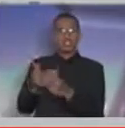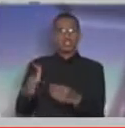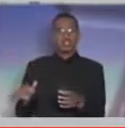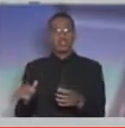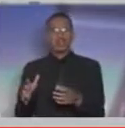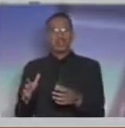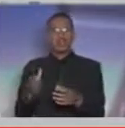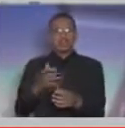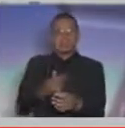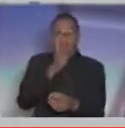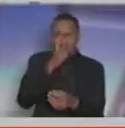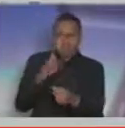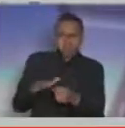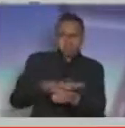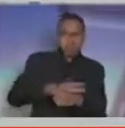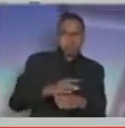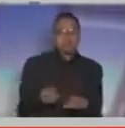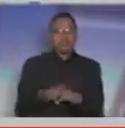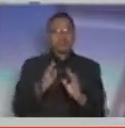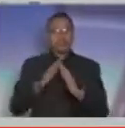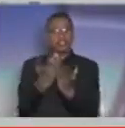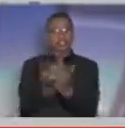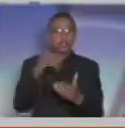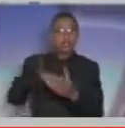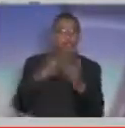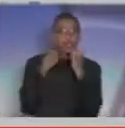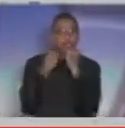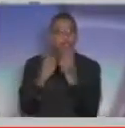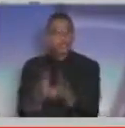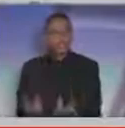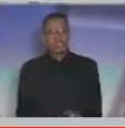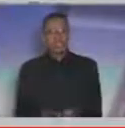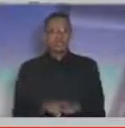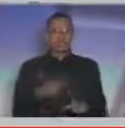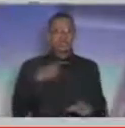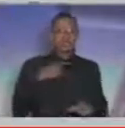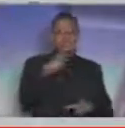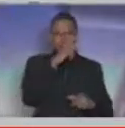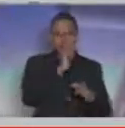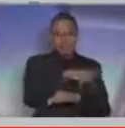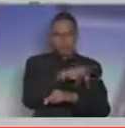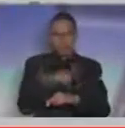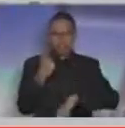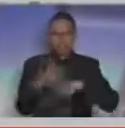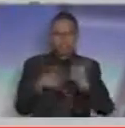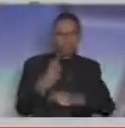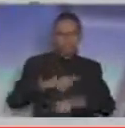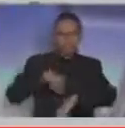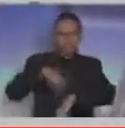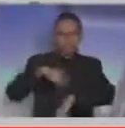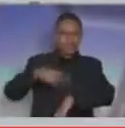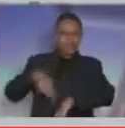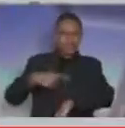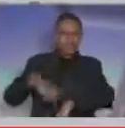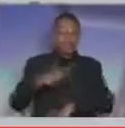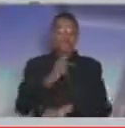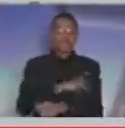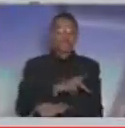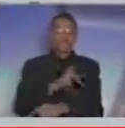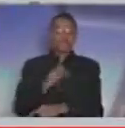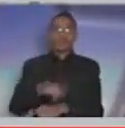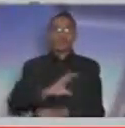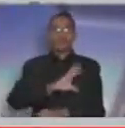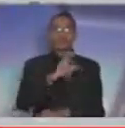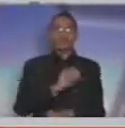salas a violência nas escolas a jornadas estafantes de trabalho toda atenção que elas professores adoecem